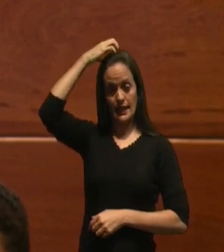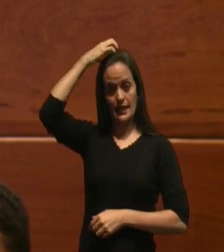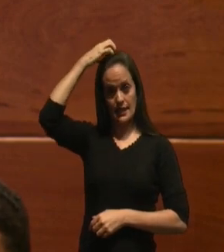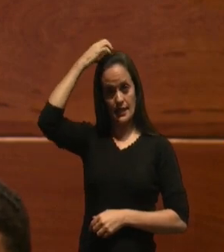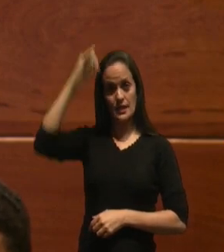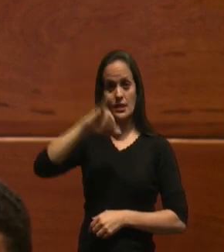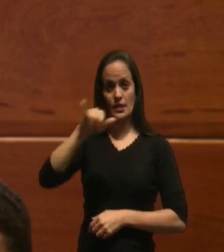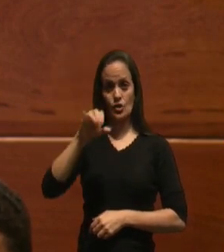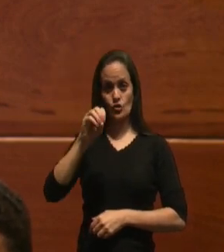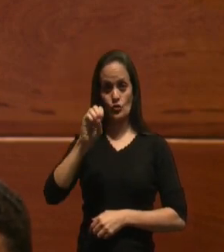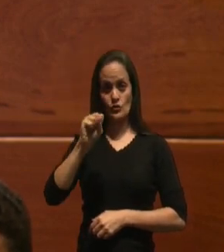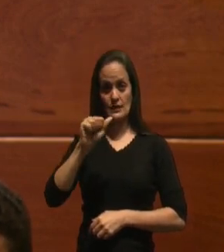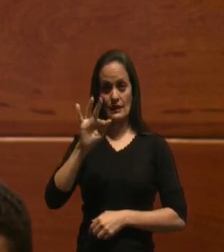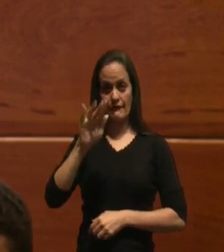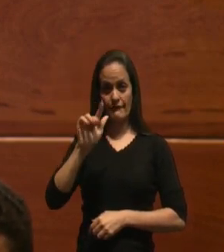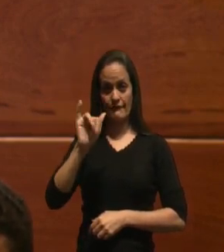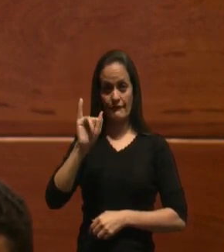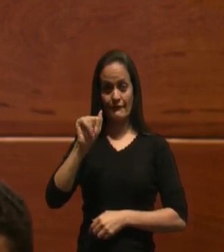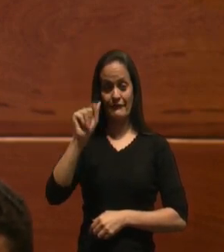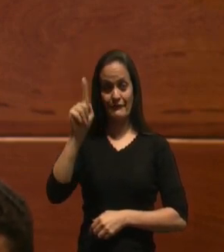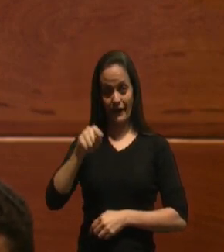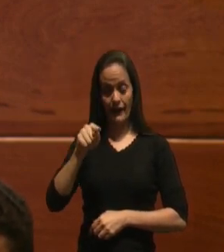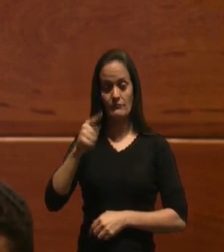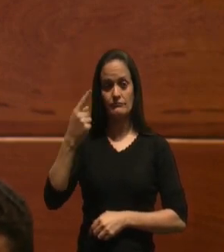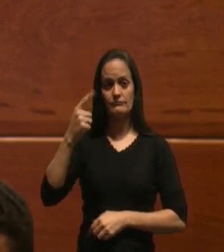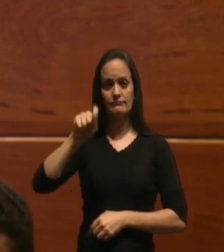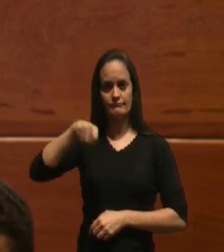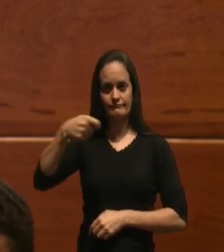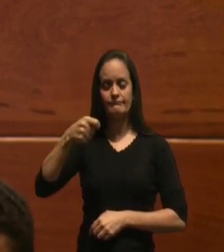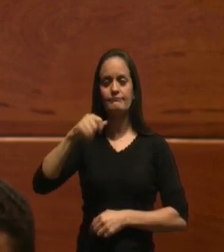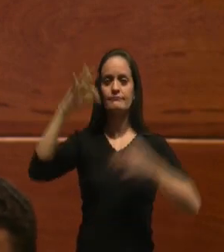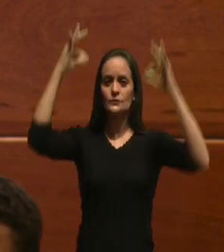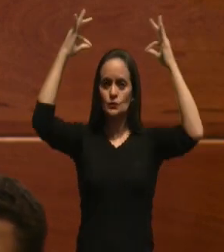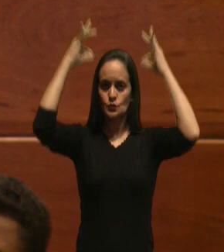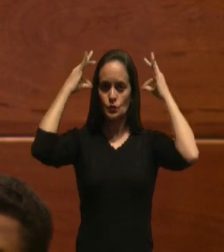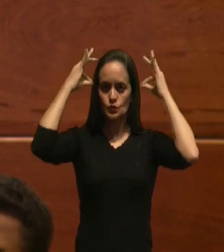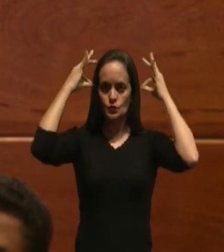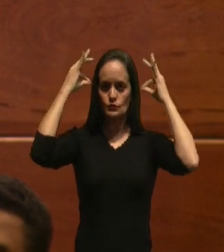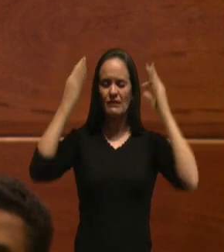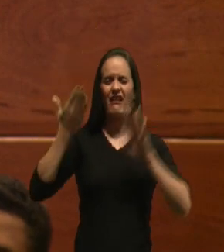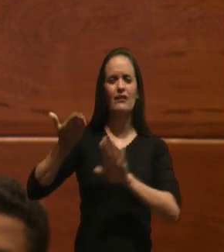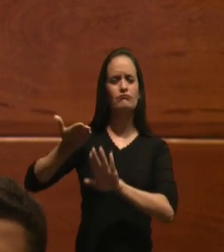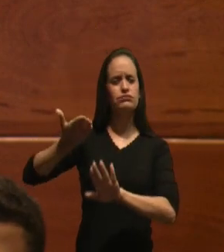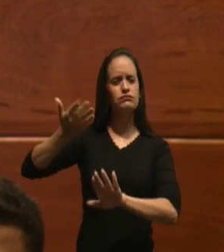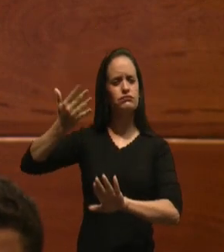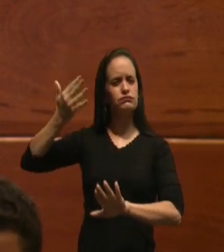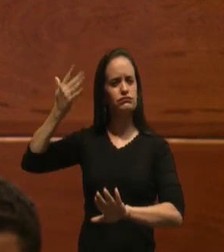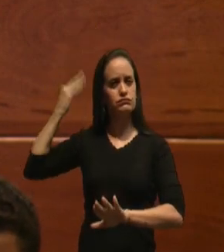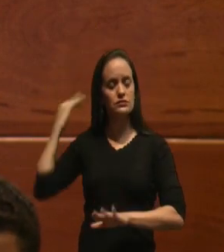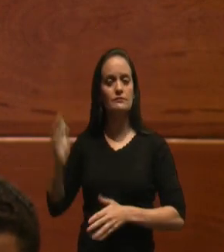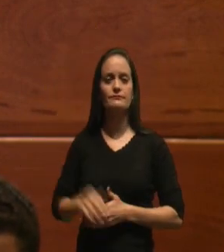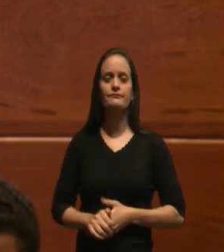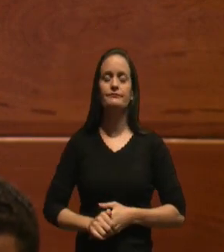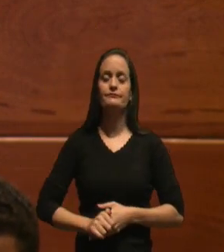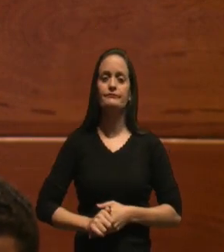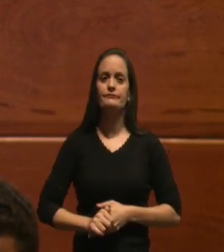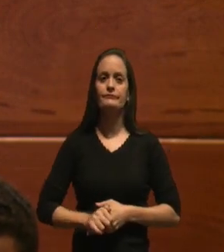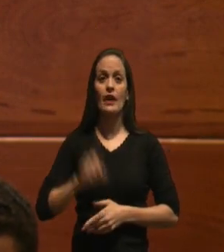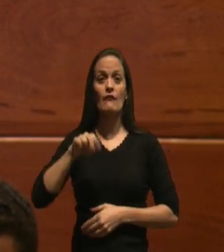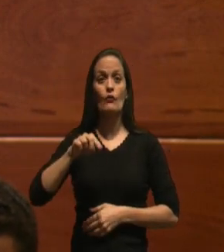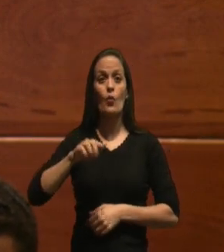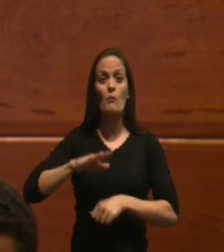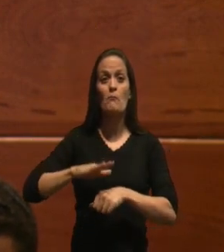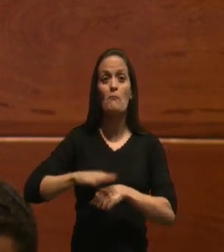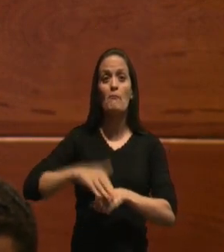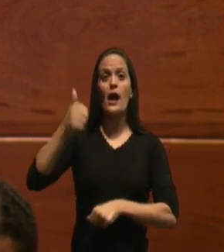entre 873 e 849 a.C., ele foi um dos melhores